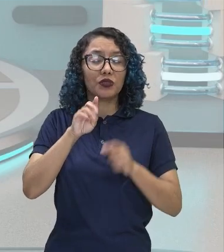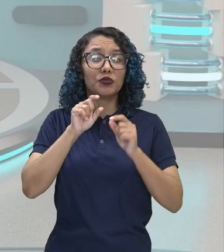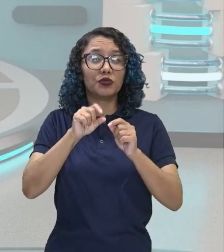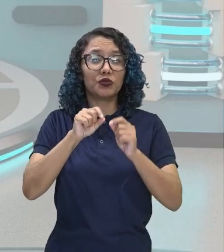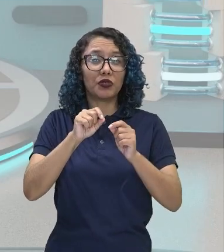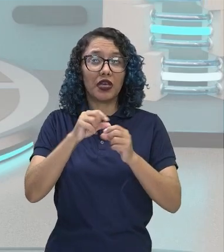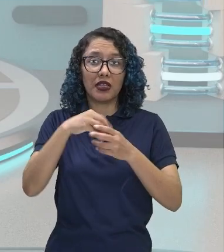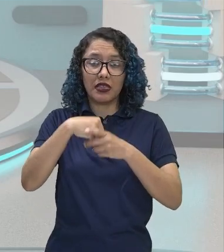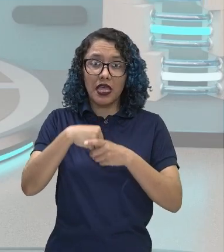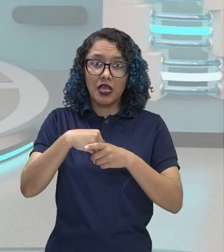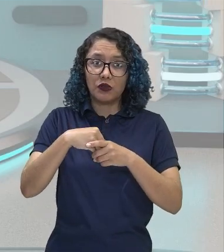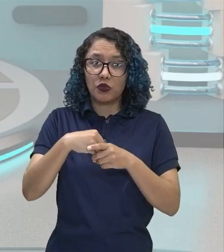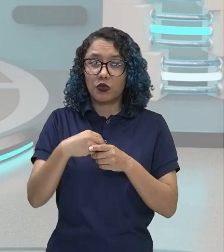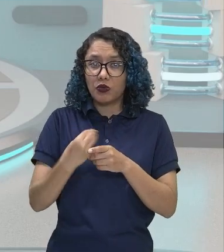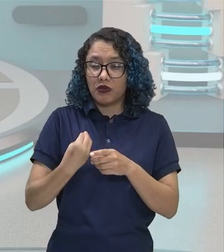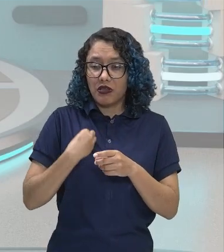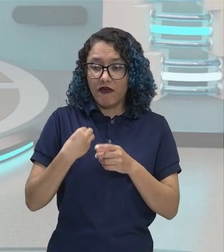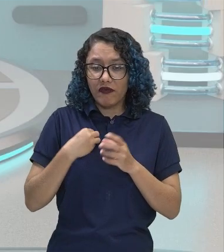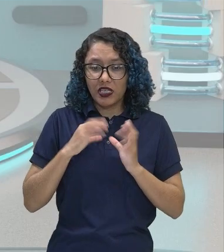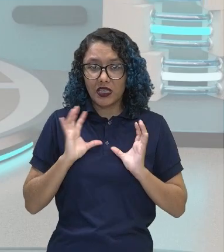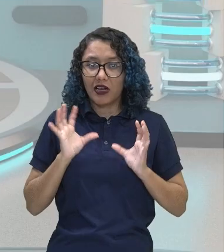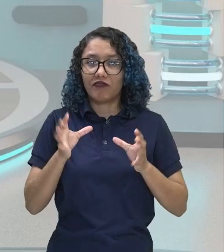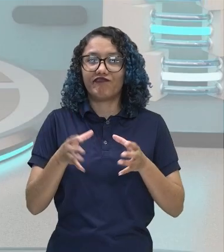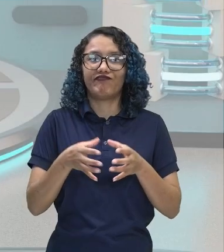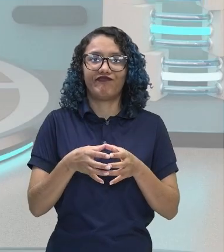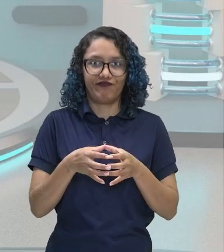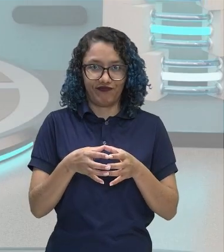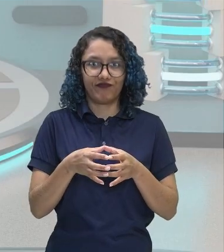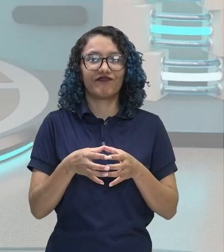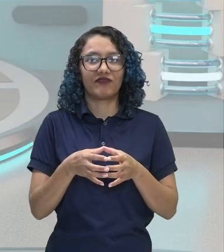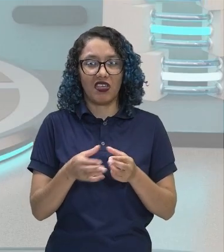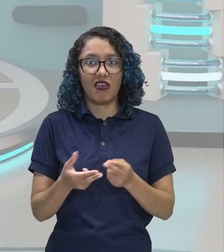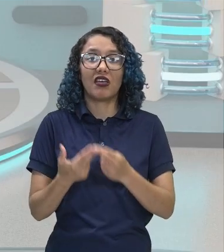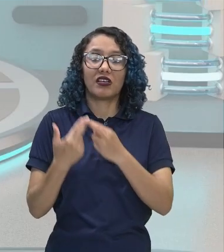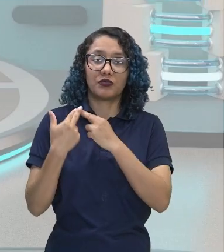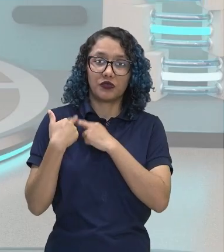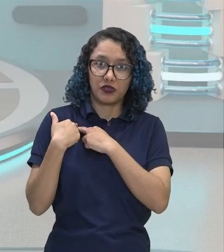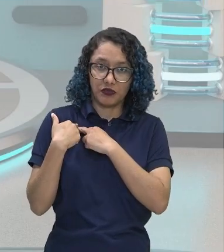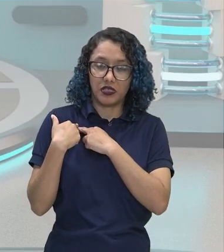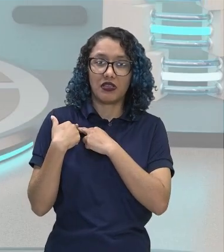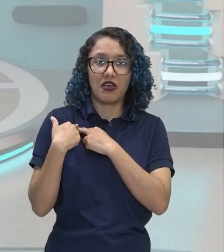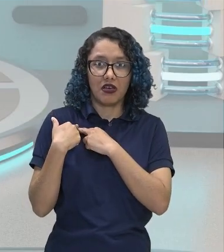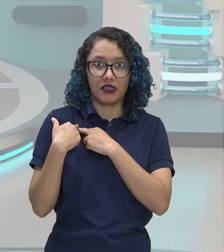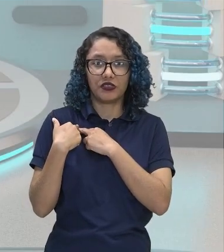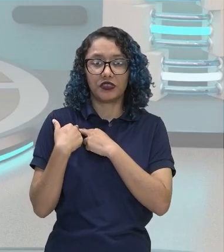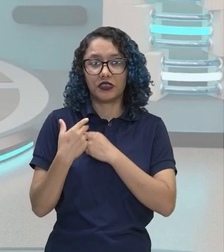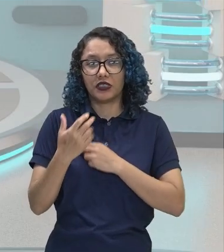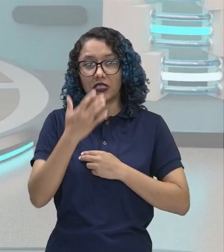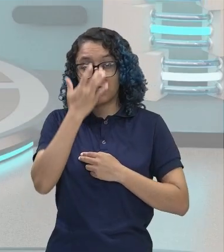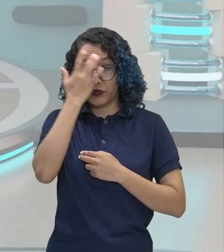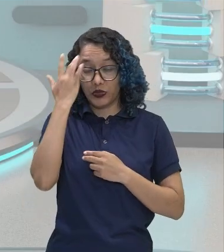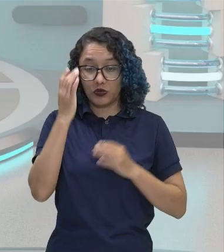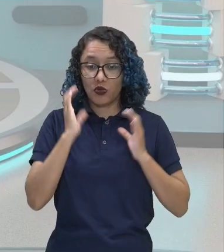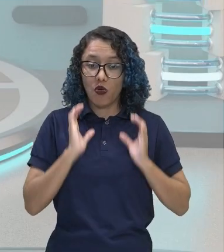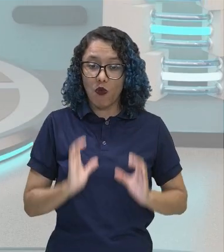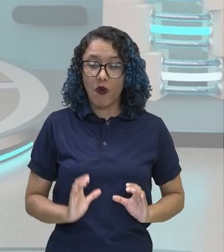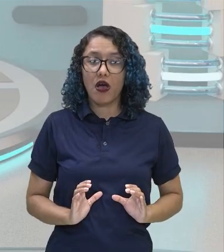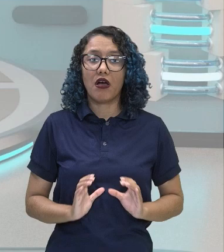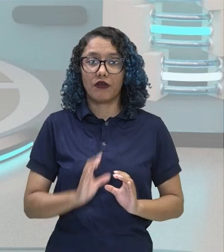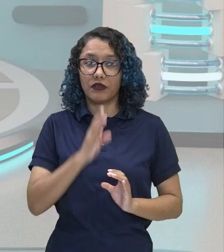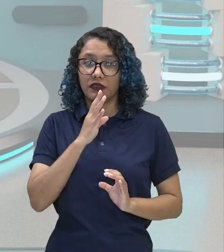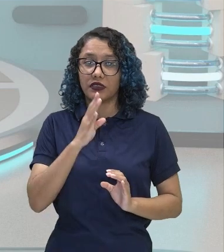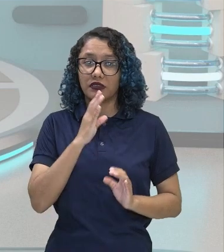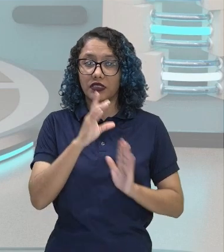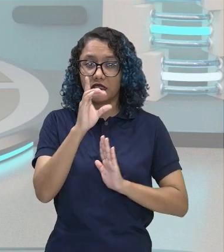coletiva. Então, é dever do cidadão conhecer seus direitos e deveres.